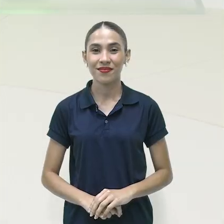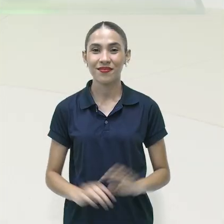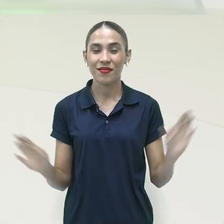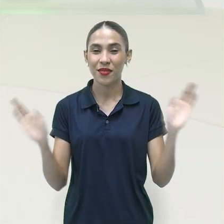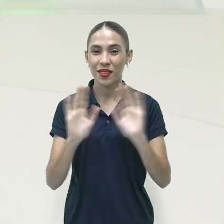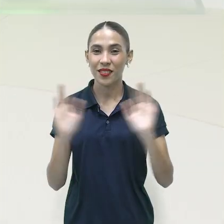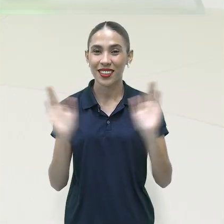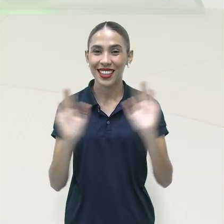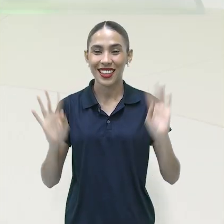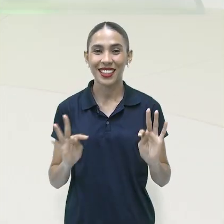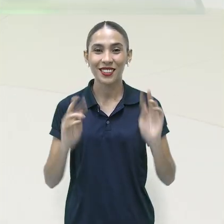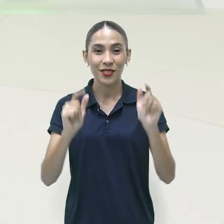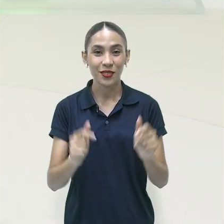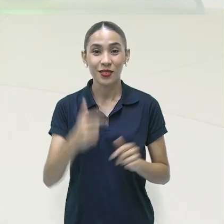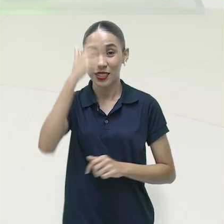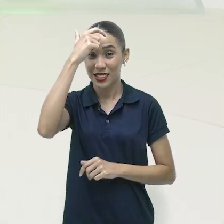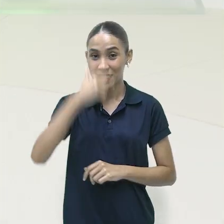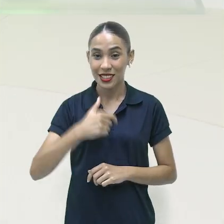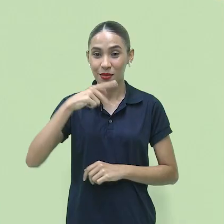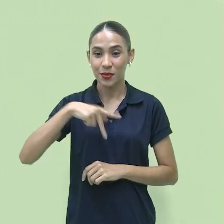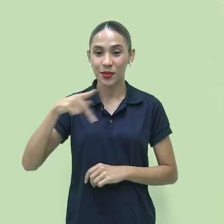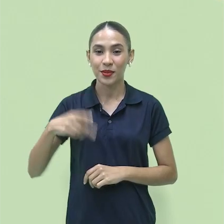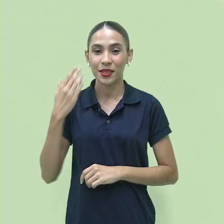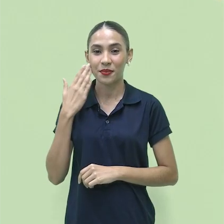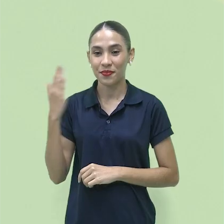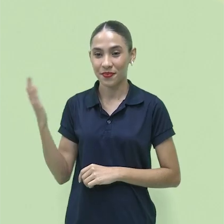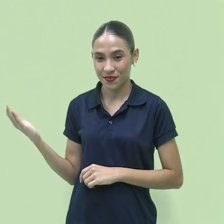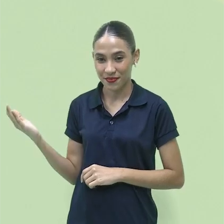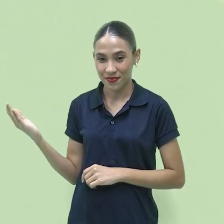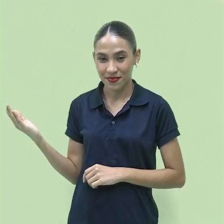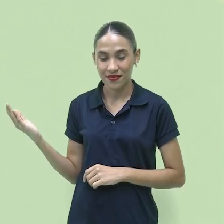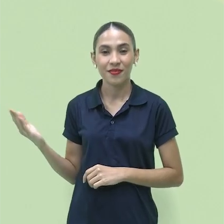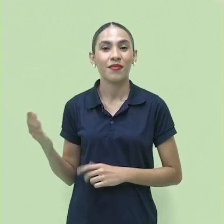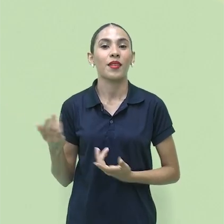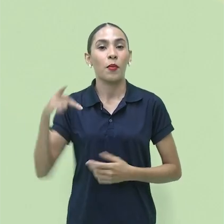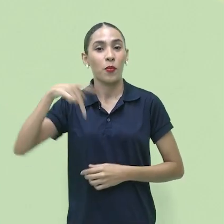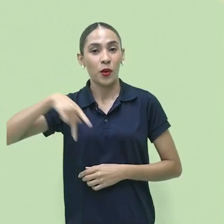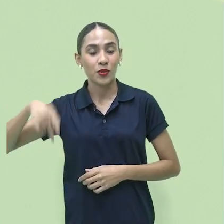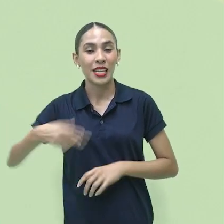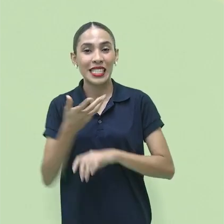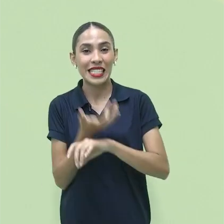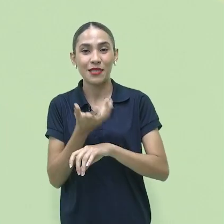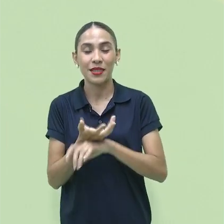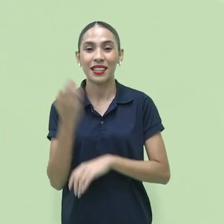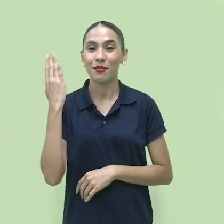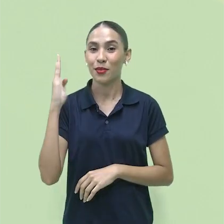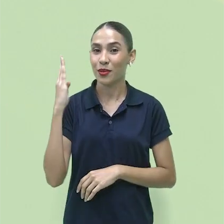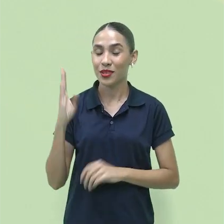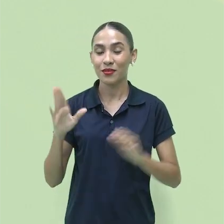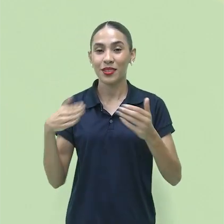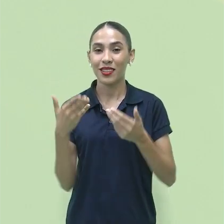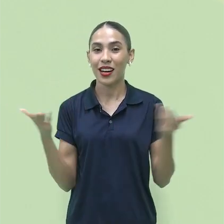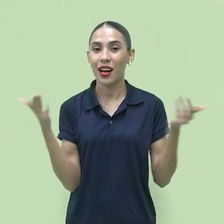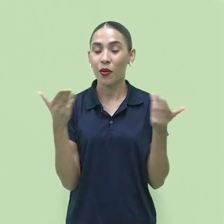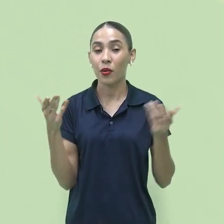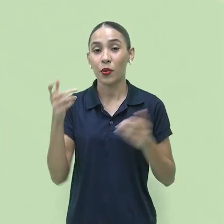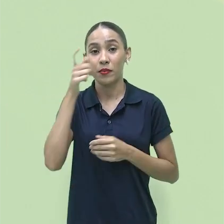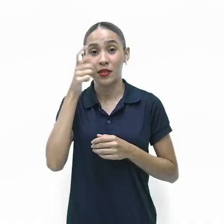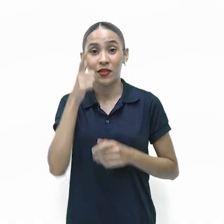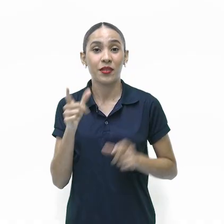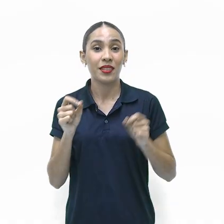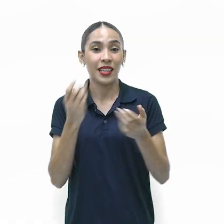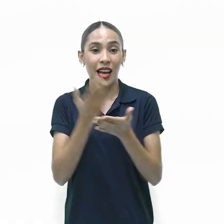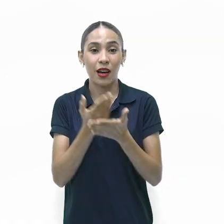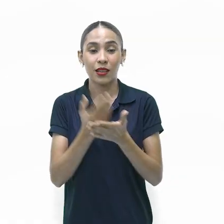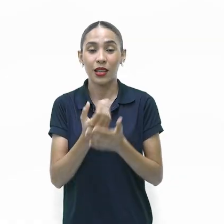Olá a todos, eu sou a professora Gisele Palmeira, professora do componente de Biologia, e agora vamos observar a nossa